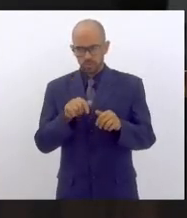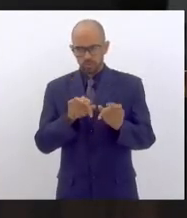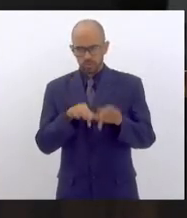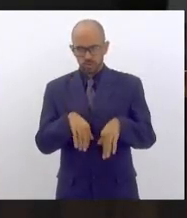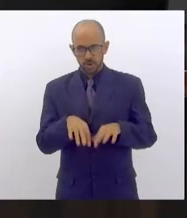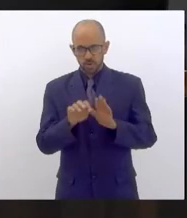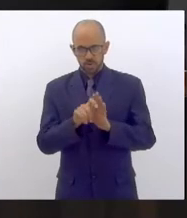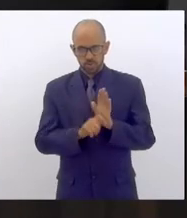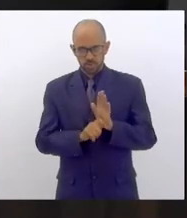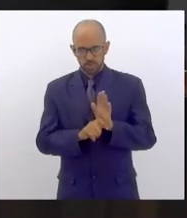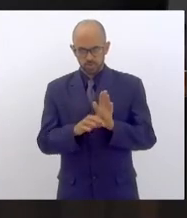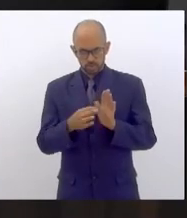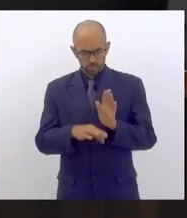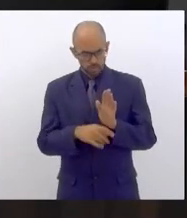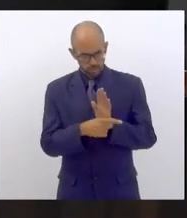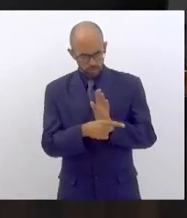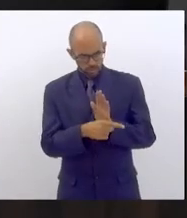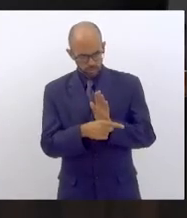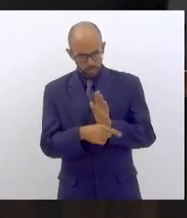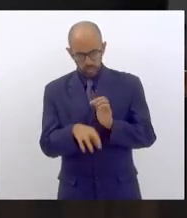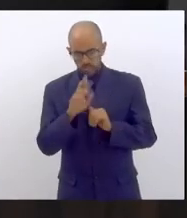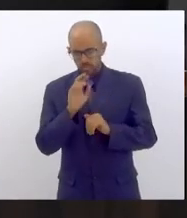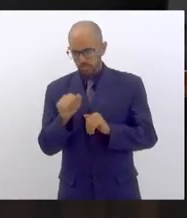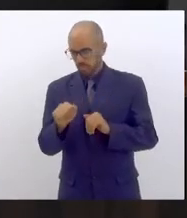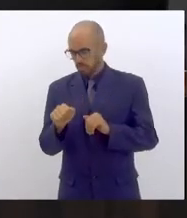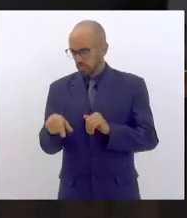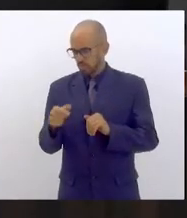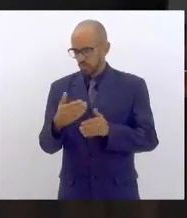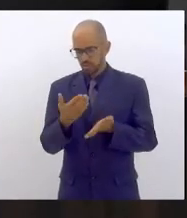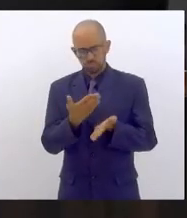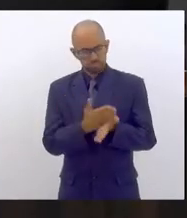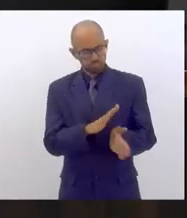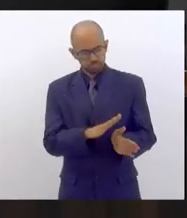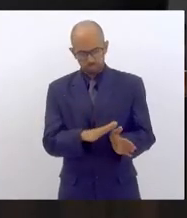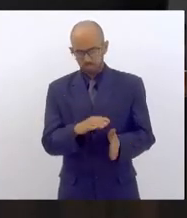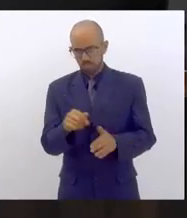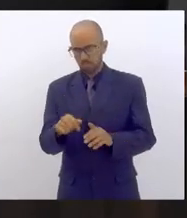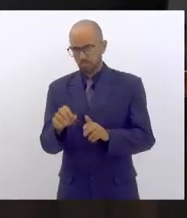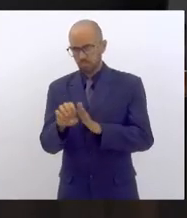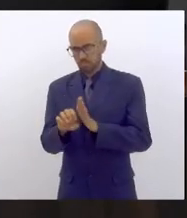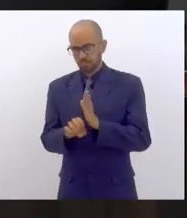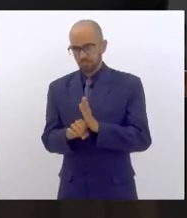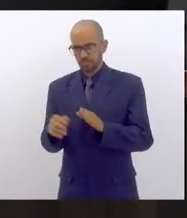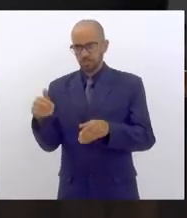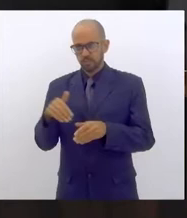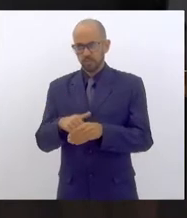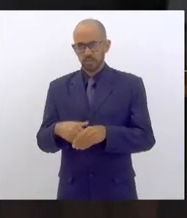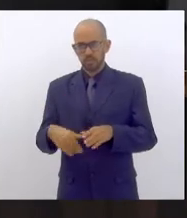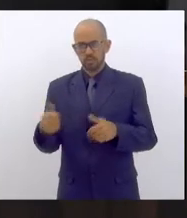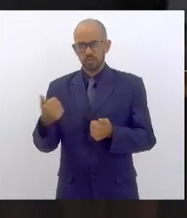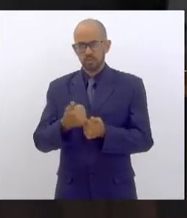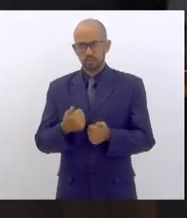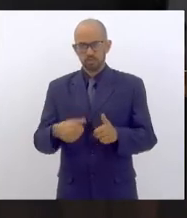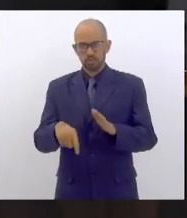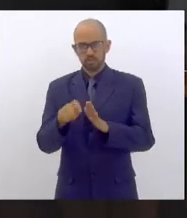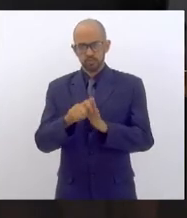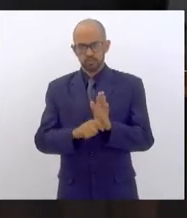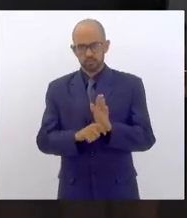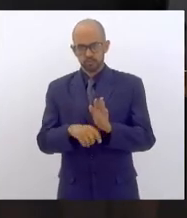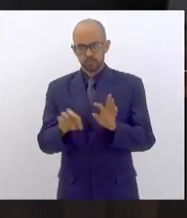certo? O deputado Rodrigo Amorim abriu mão das emendas. E sim, eu vou senhor. Votar o substitutivo com forma final de redação, que a